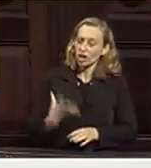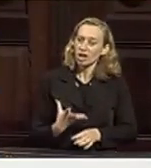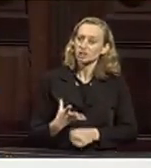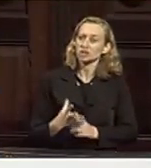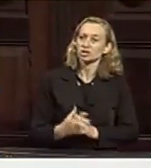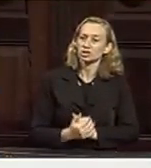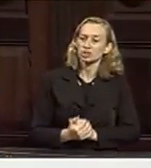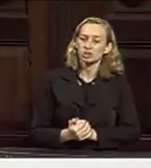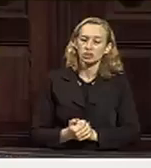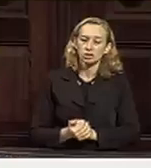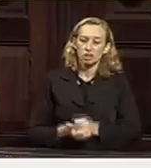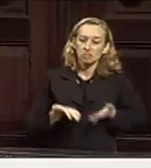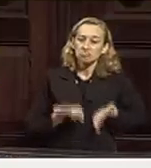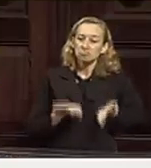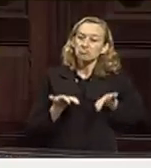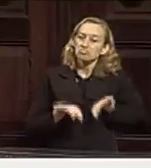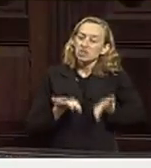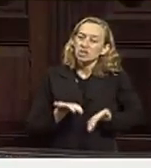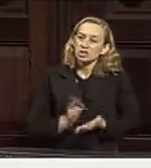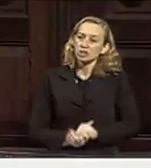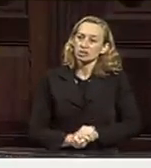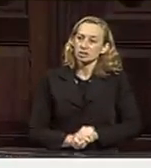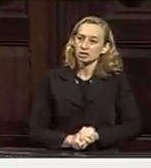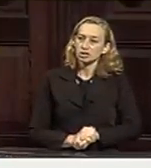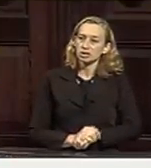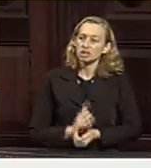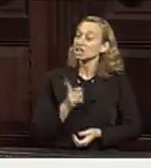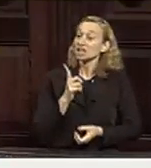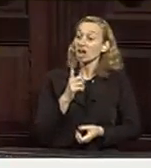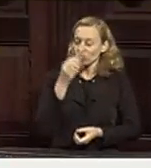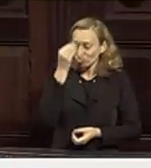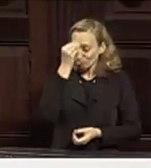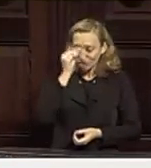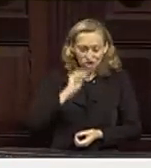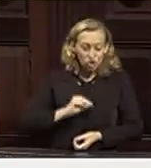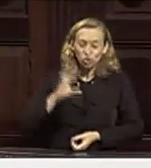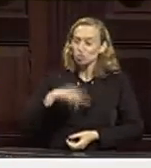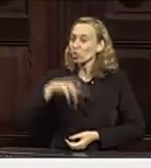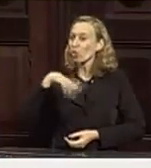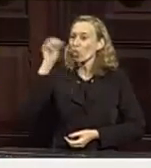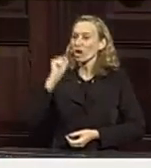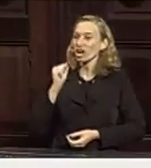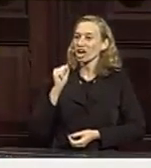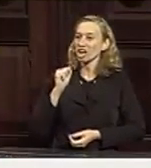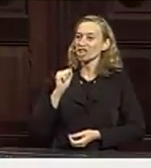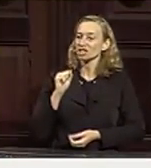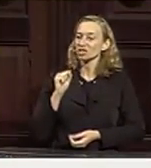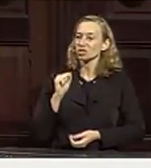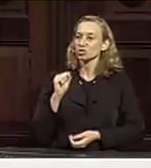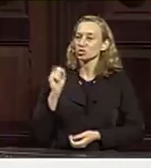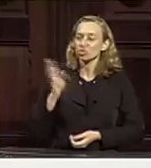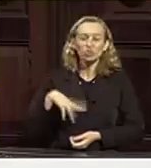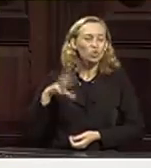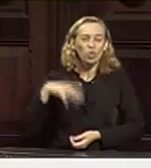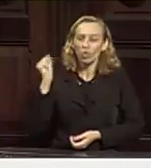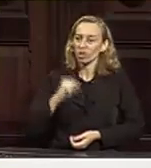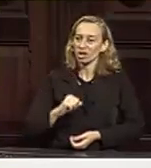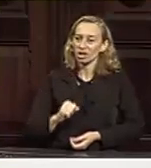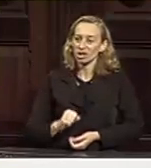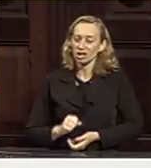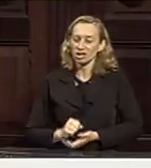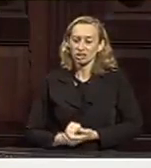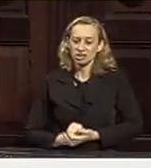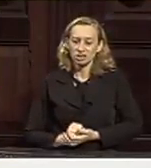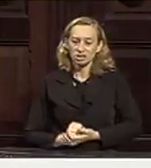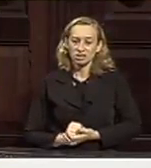ao vosso ânimo combativo de não desistir nunca, não desistir nunca, e